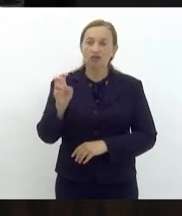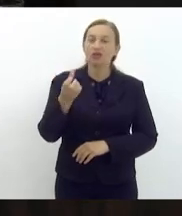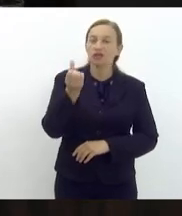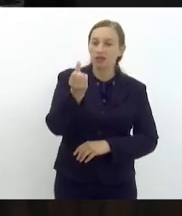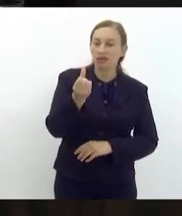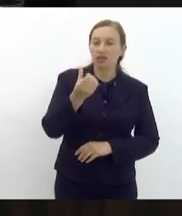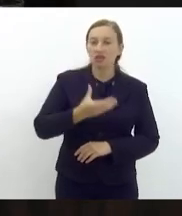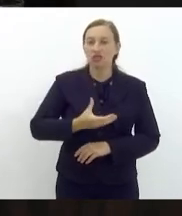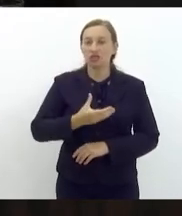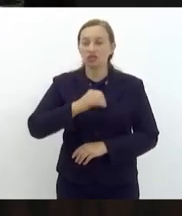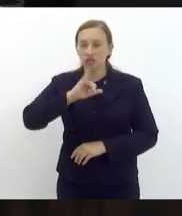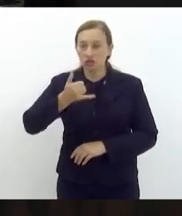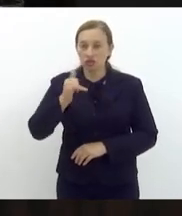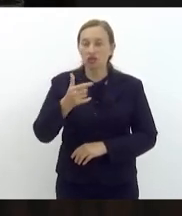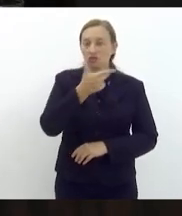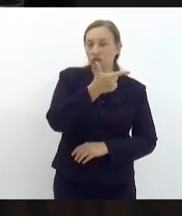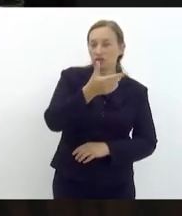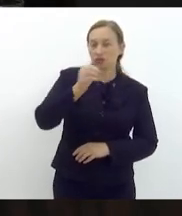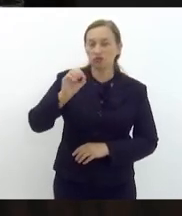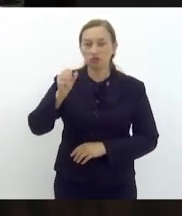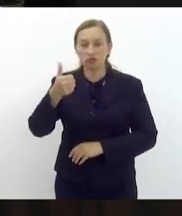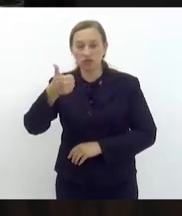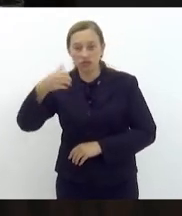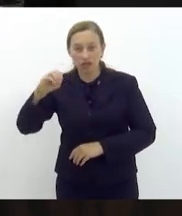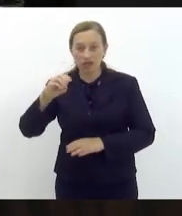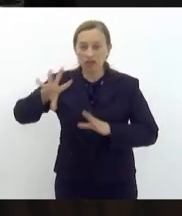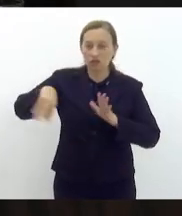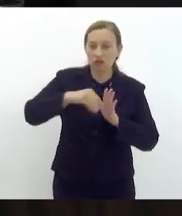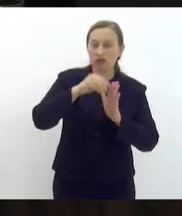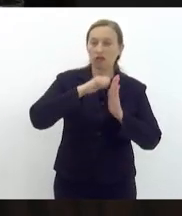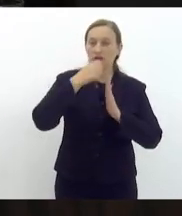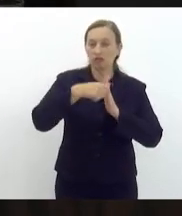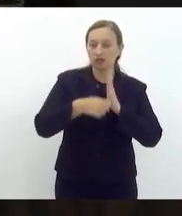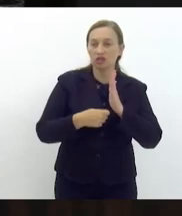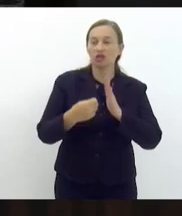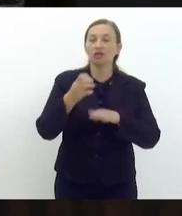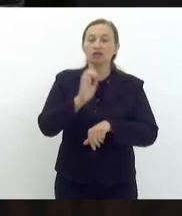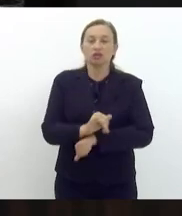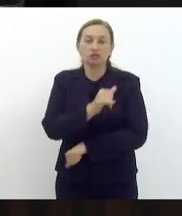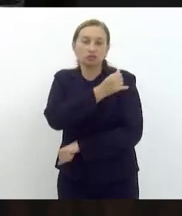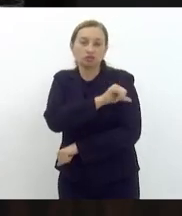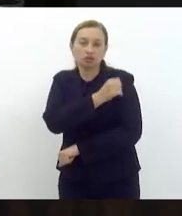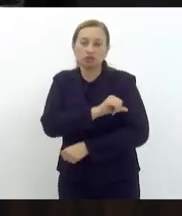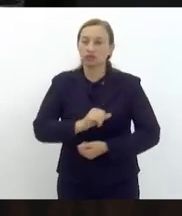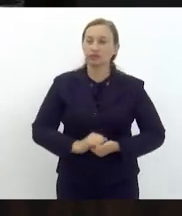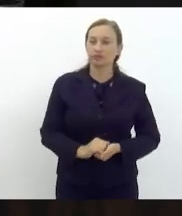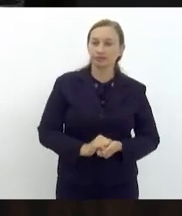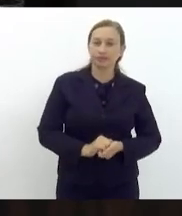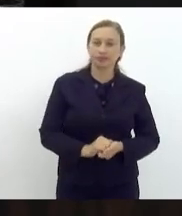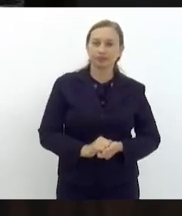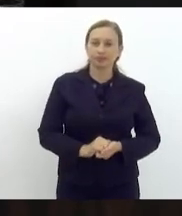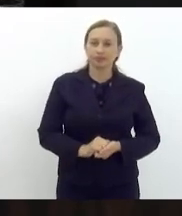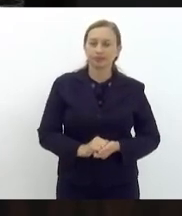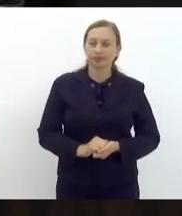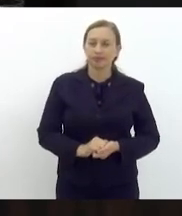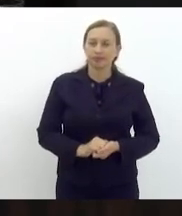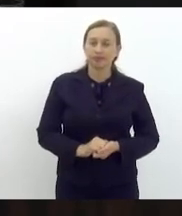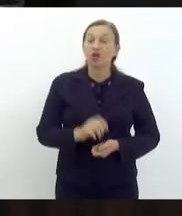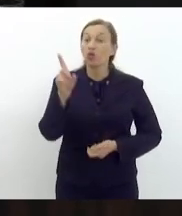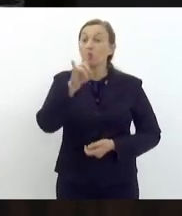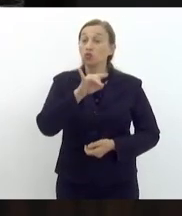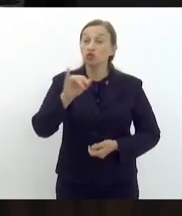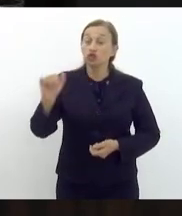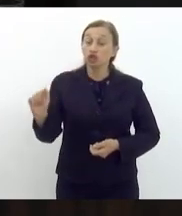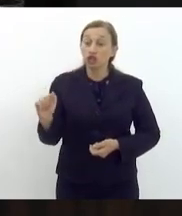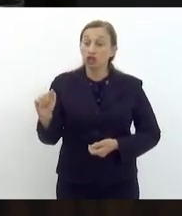janeiro de 2010, para instituir no calendário oficial do Estado do Rio de Janeiro o dia